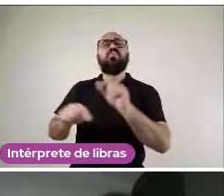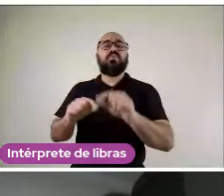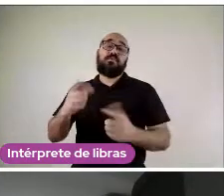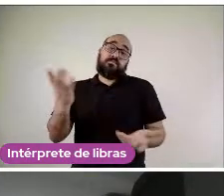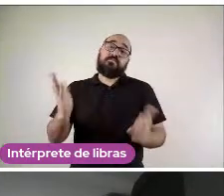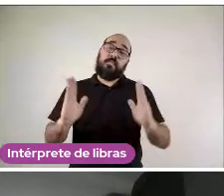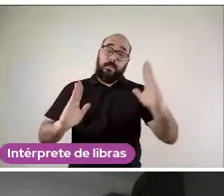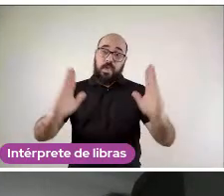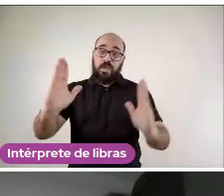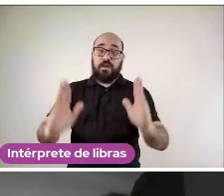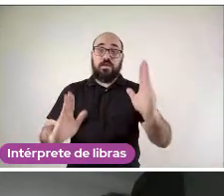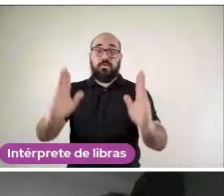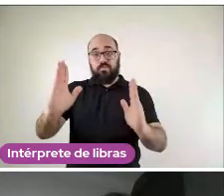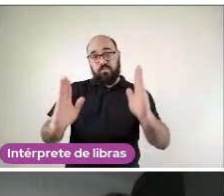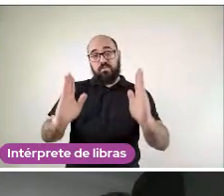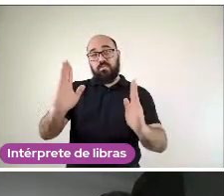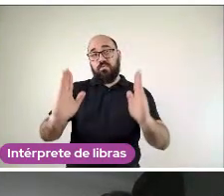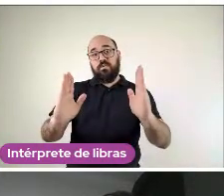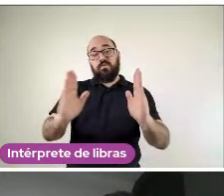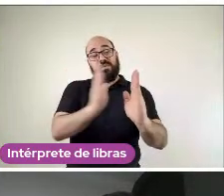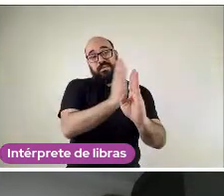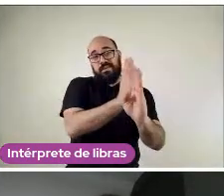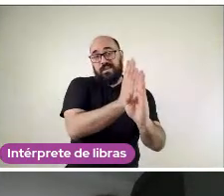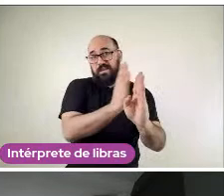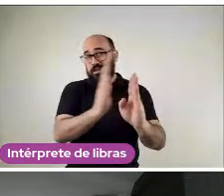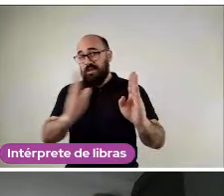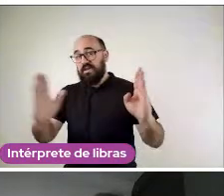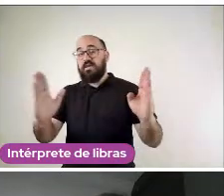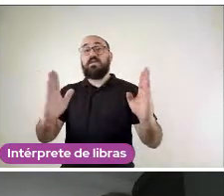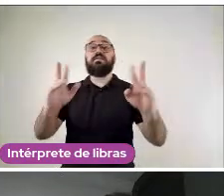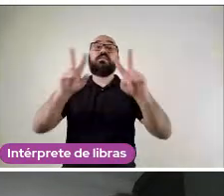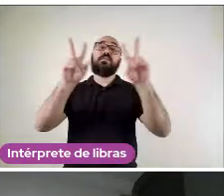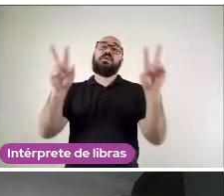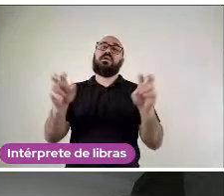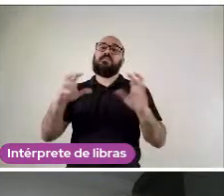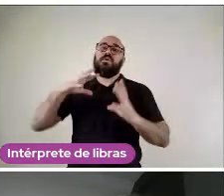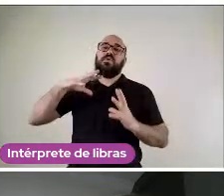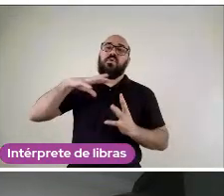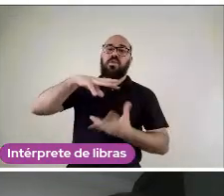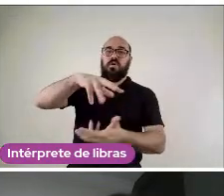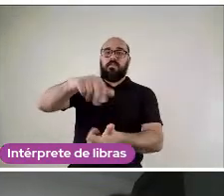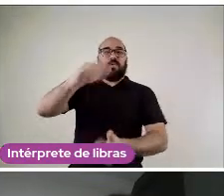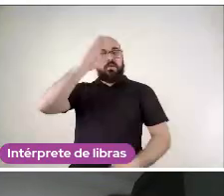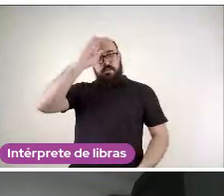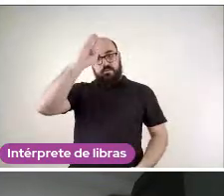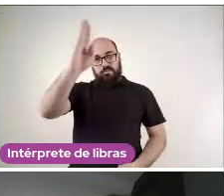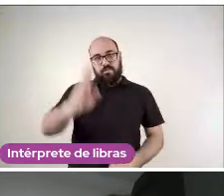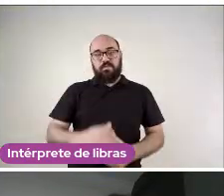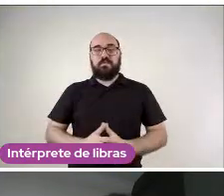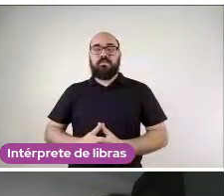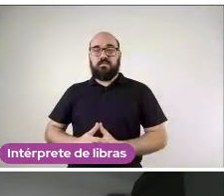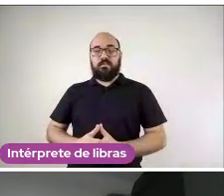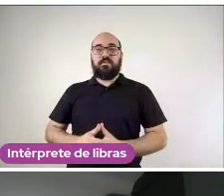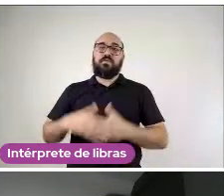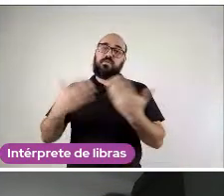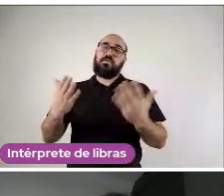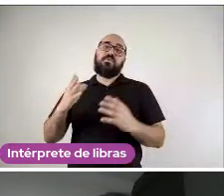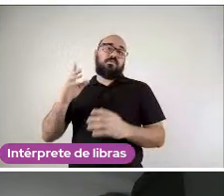que são dedicados a certos temas globais prioritários, né, assim entendidos pela Assembleia da